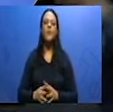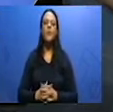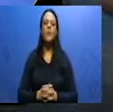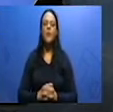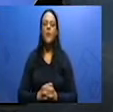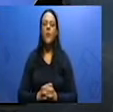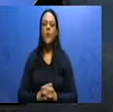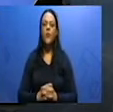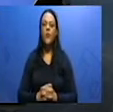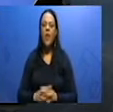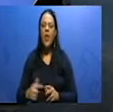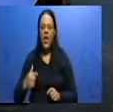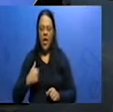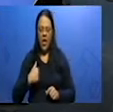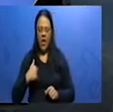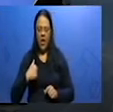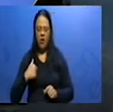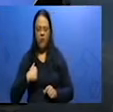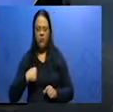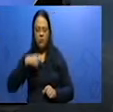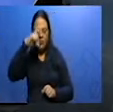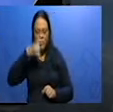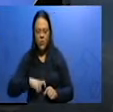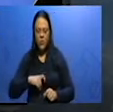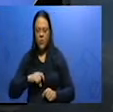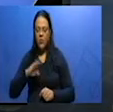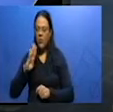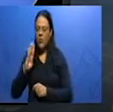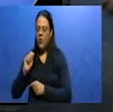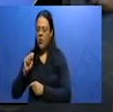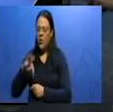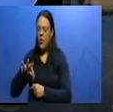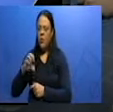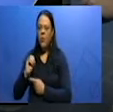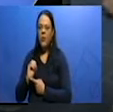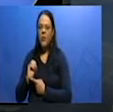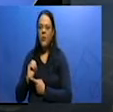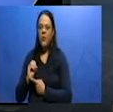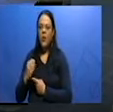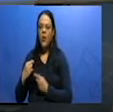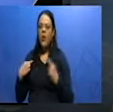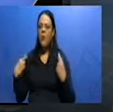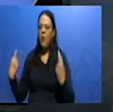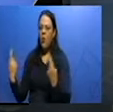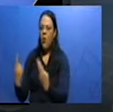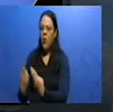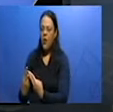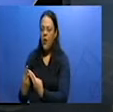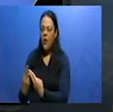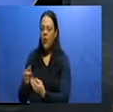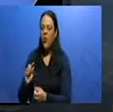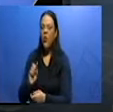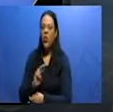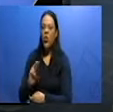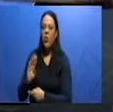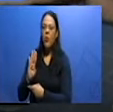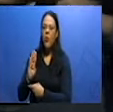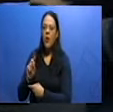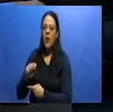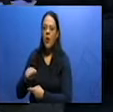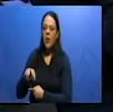Eu sou um banto. Meu reino chama-se Congo, porque meus antepassados fixaram-se na região de um